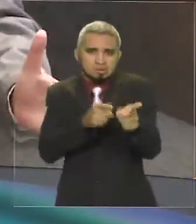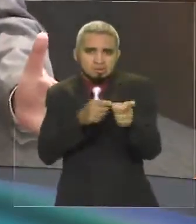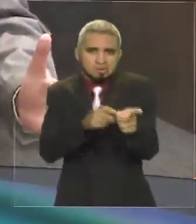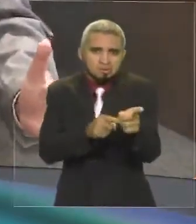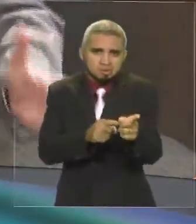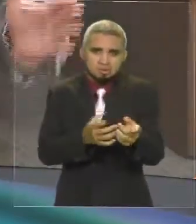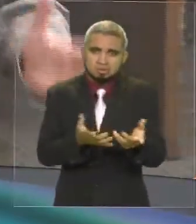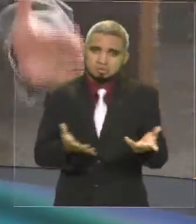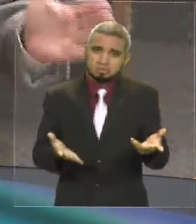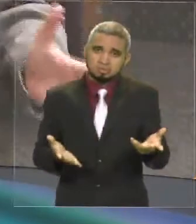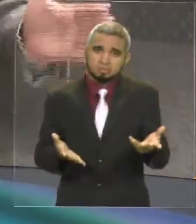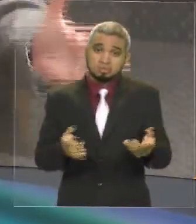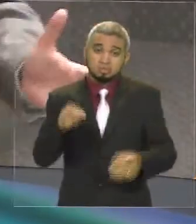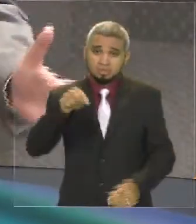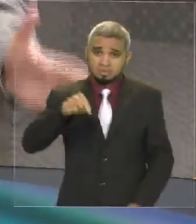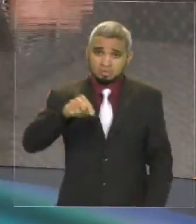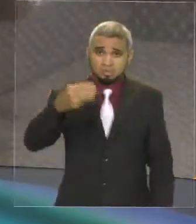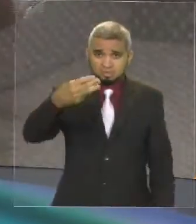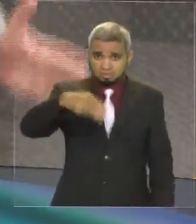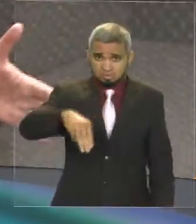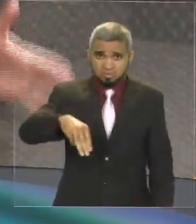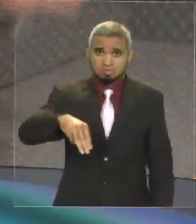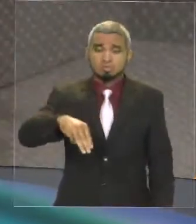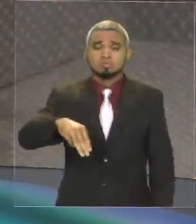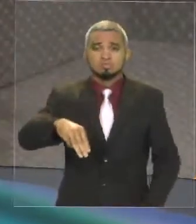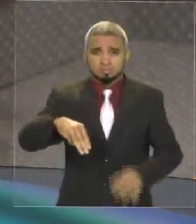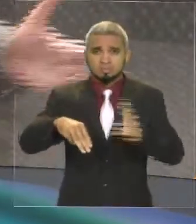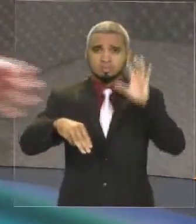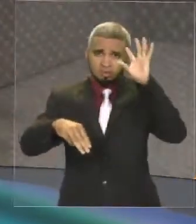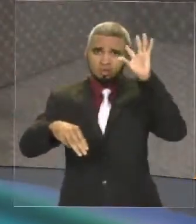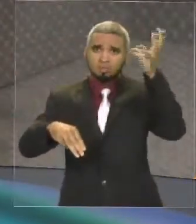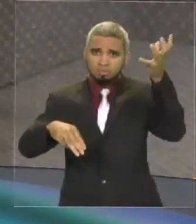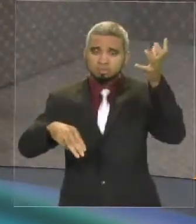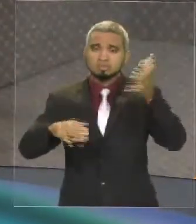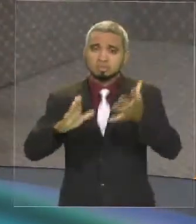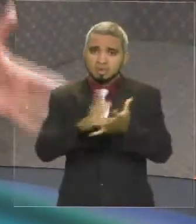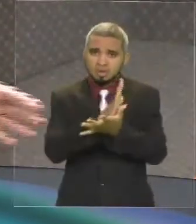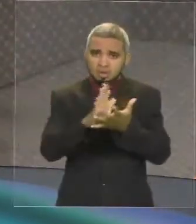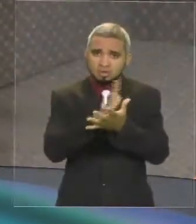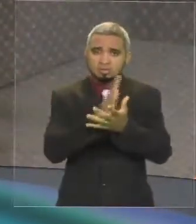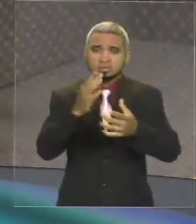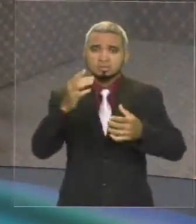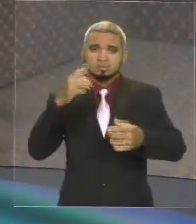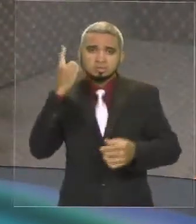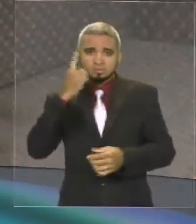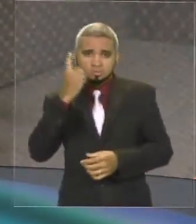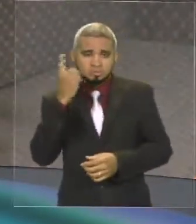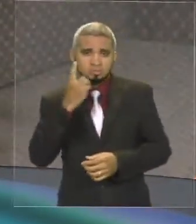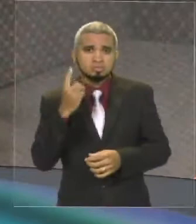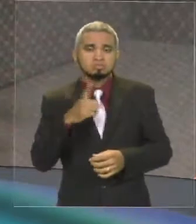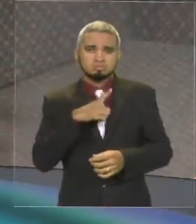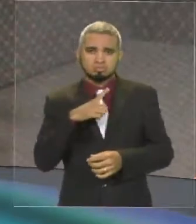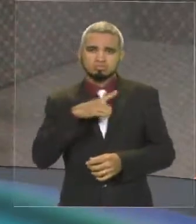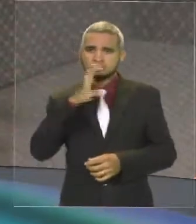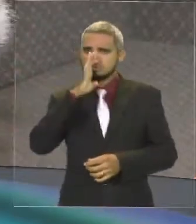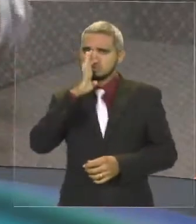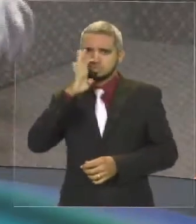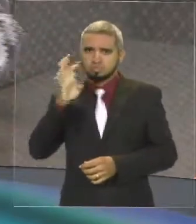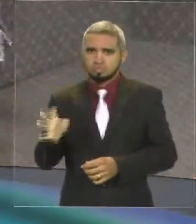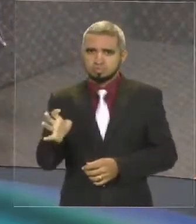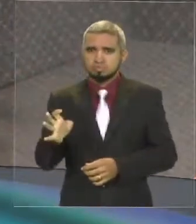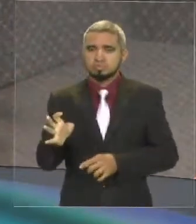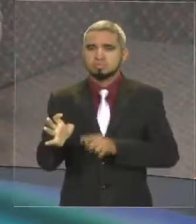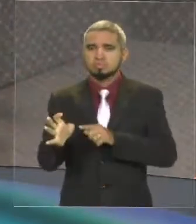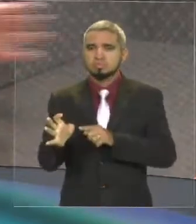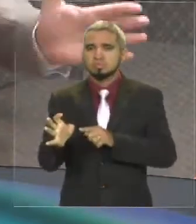Maranhão, muitos e muitos políticos têm sido julgados apenas por uma simples denúncia. Muitos políticos têm sido julgados apenas por